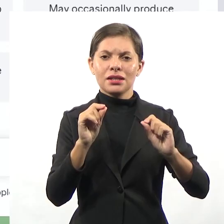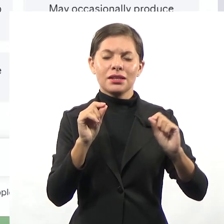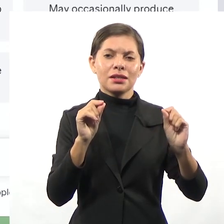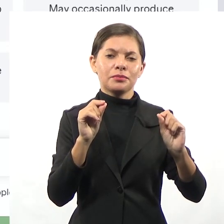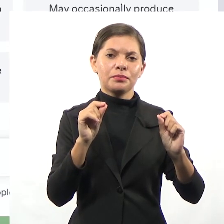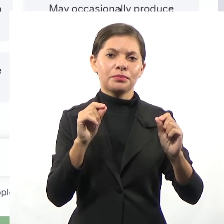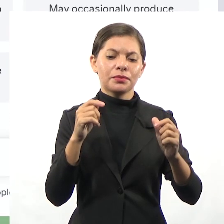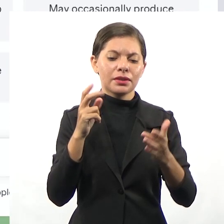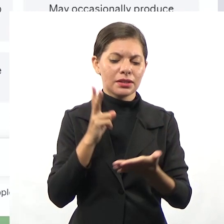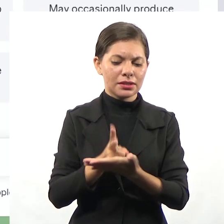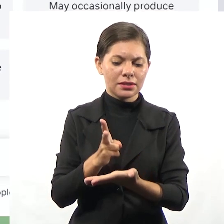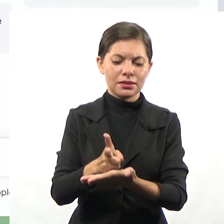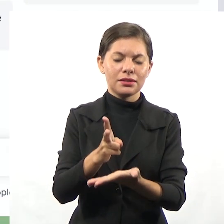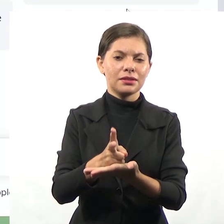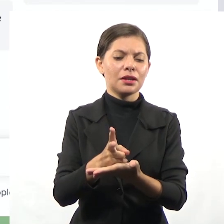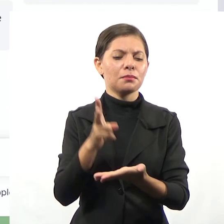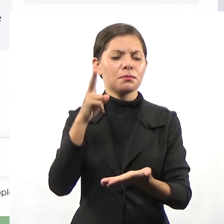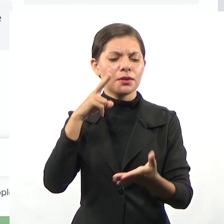não.